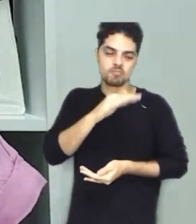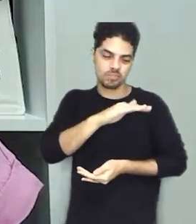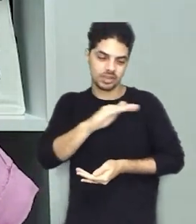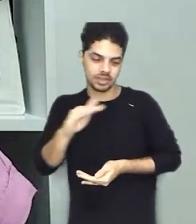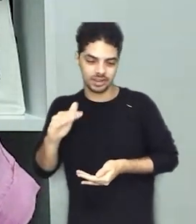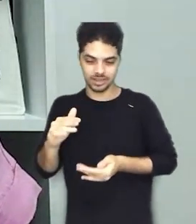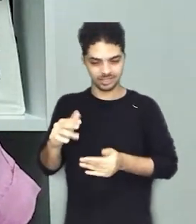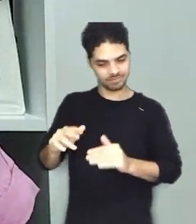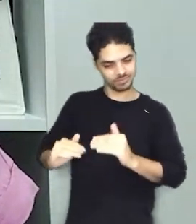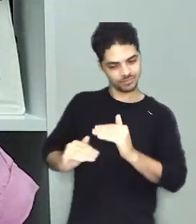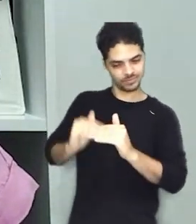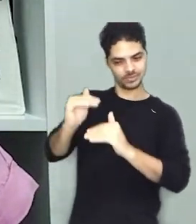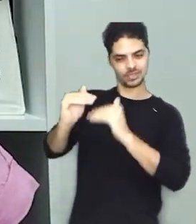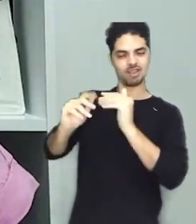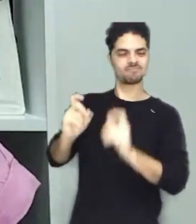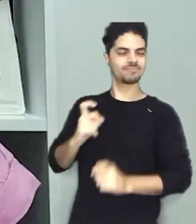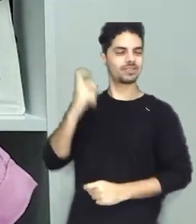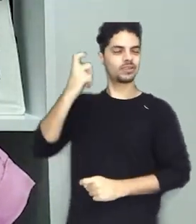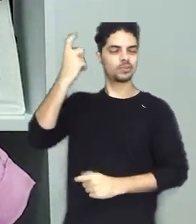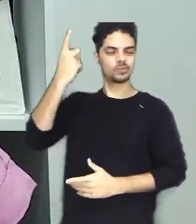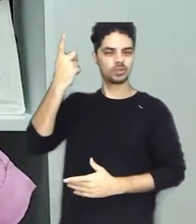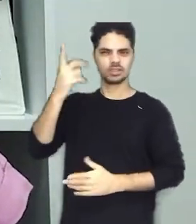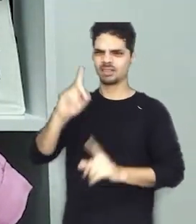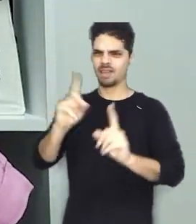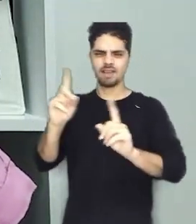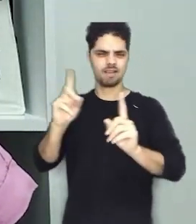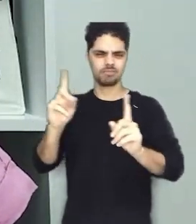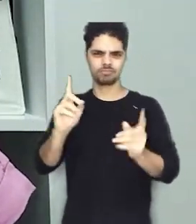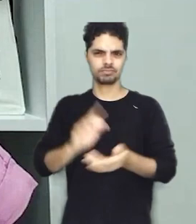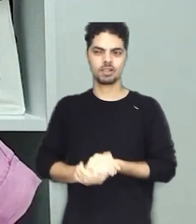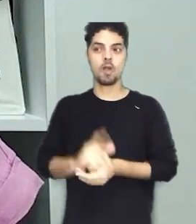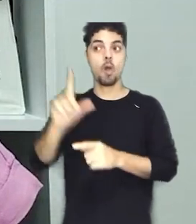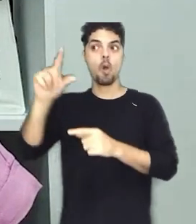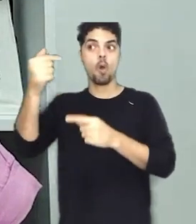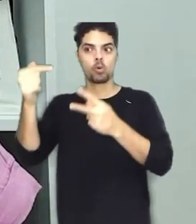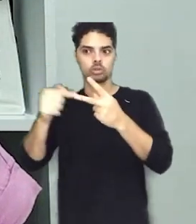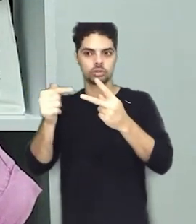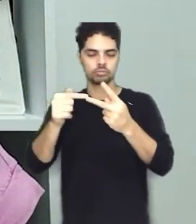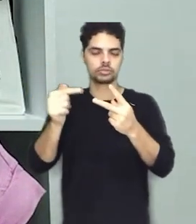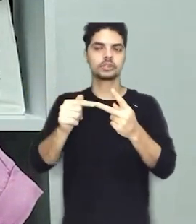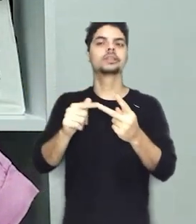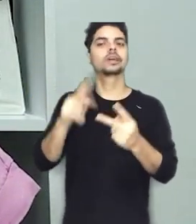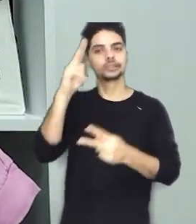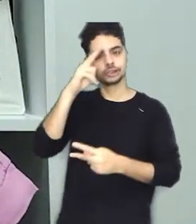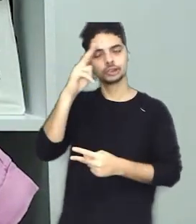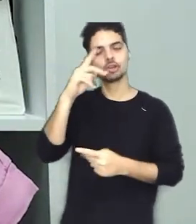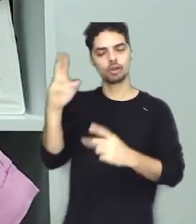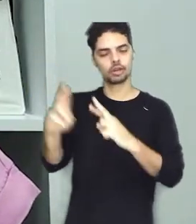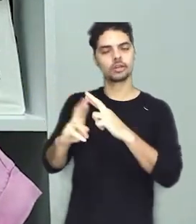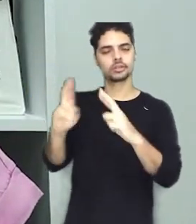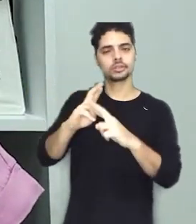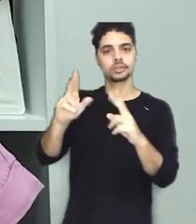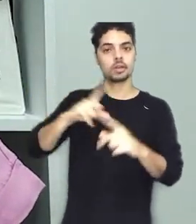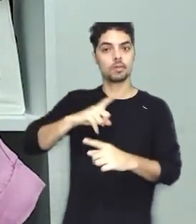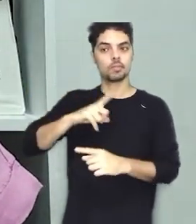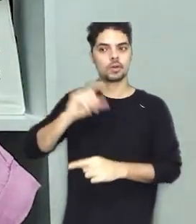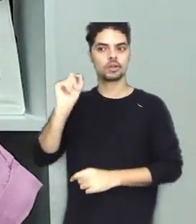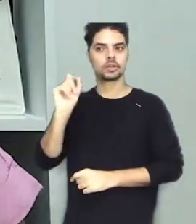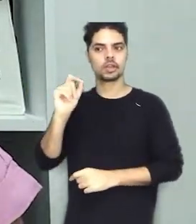adulta. O outro aspecto está relacionado à historiografia já no século